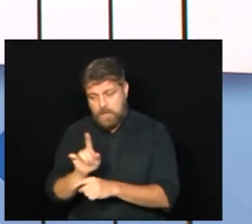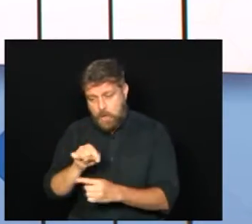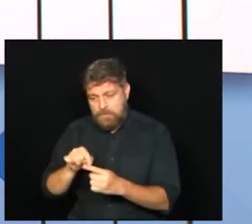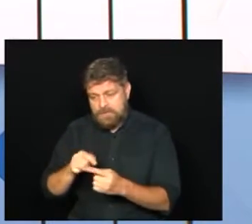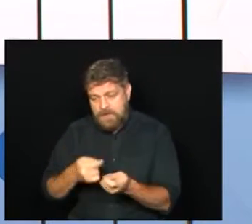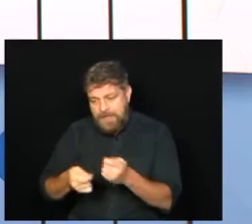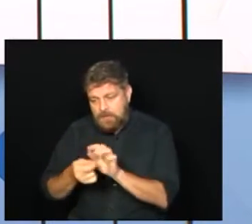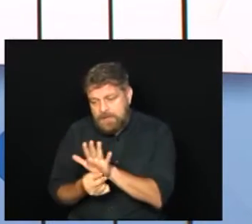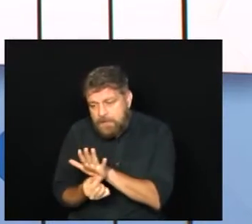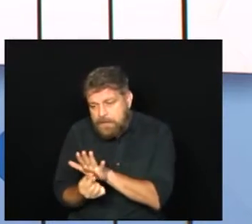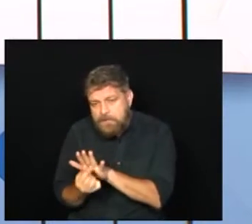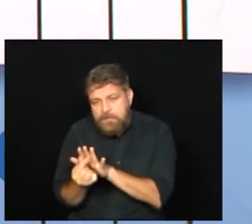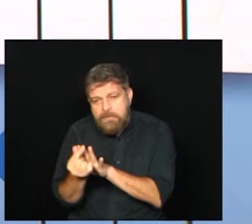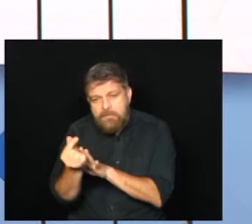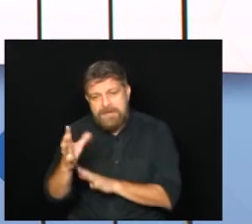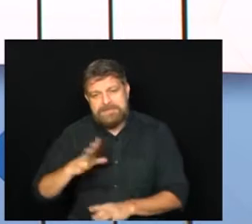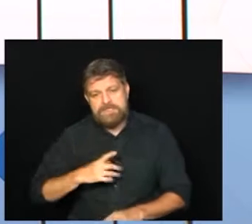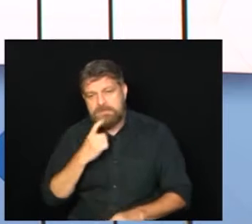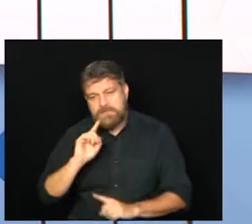da cidade.